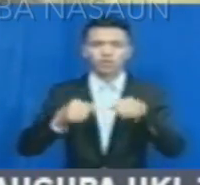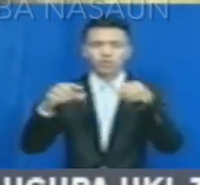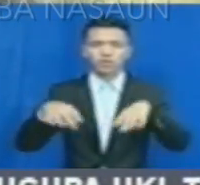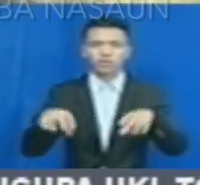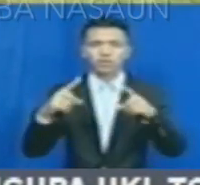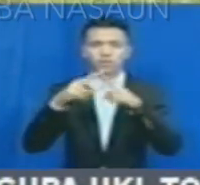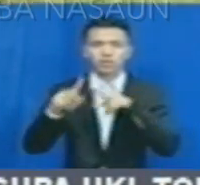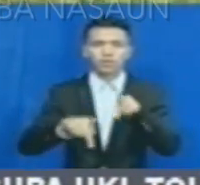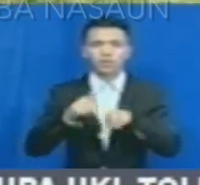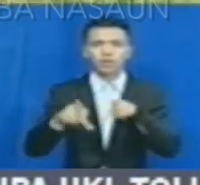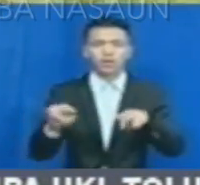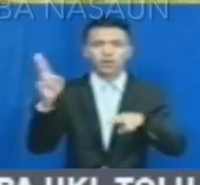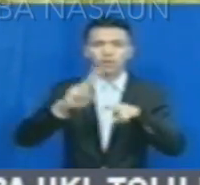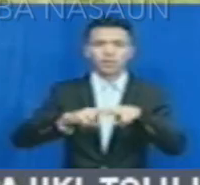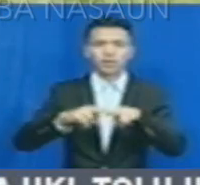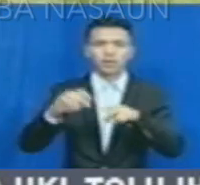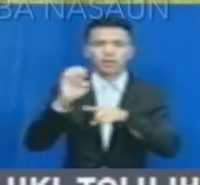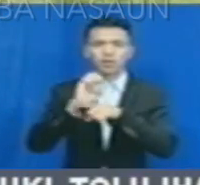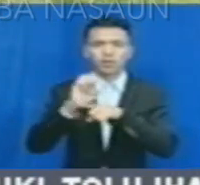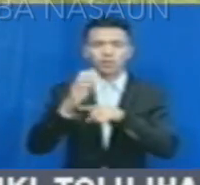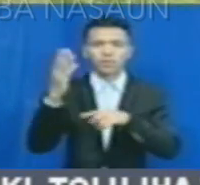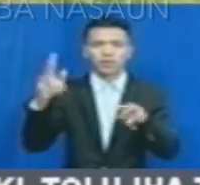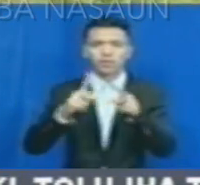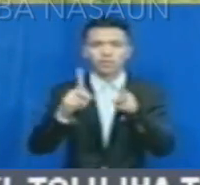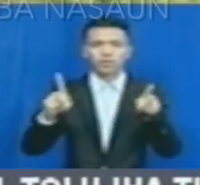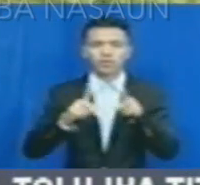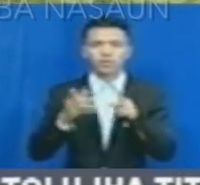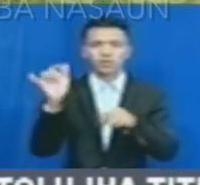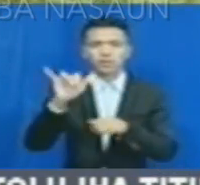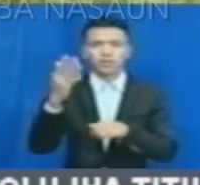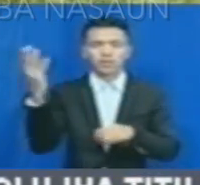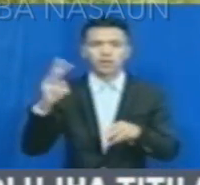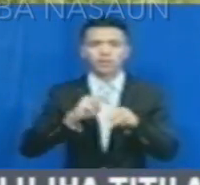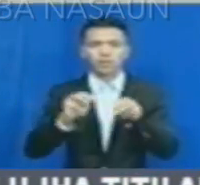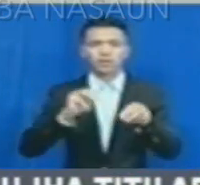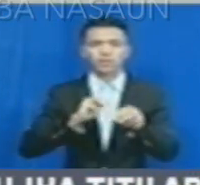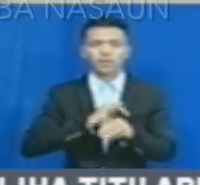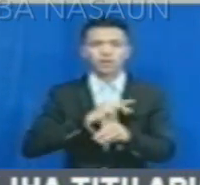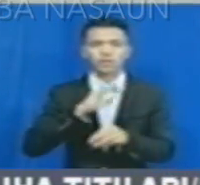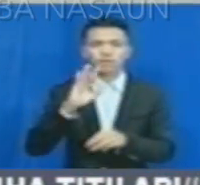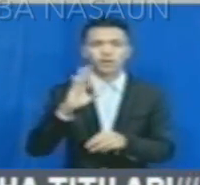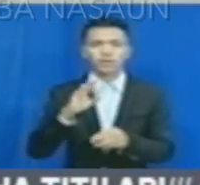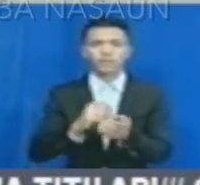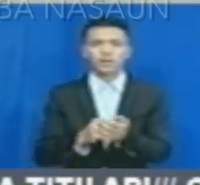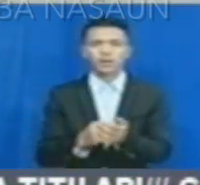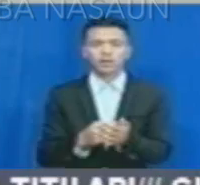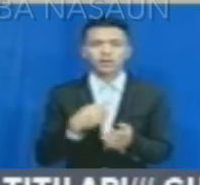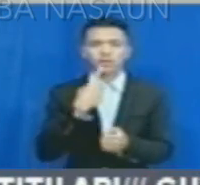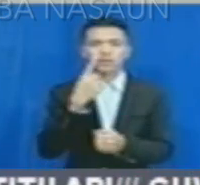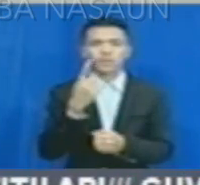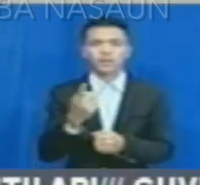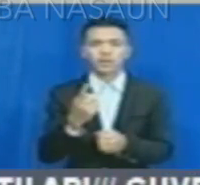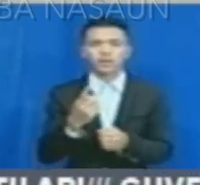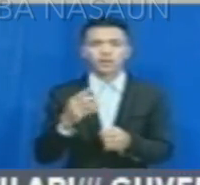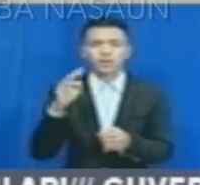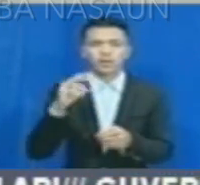comunidade, onde sai rendimento econômico e posto administrativo Sira e a Manufahi. Arantes Isaac Sarmento explica,